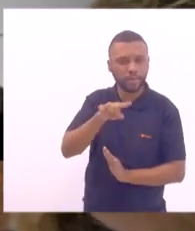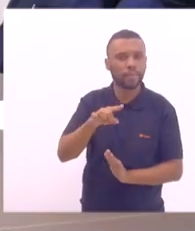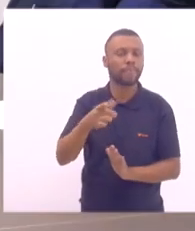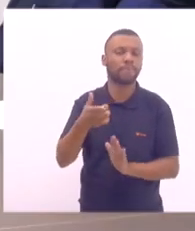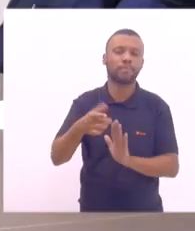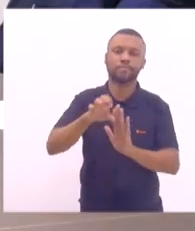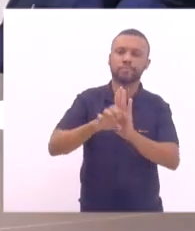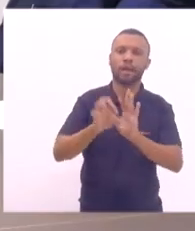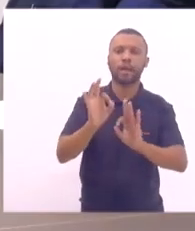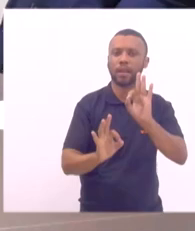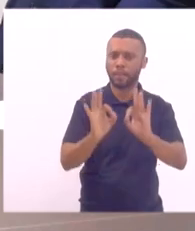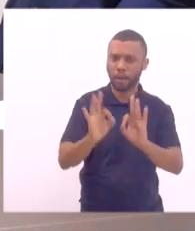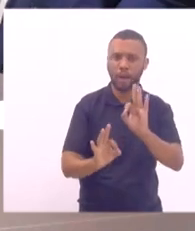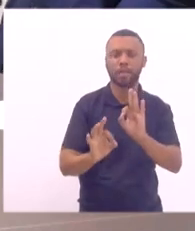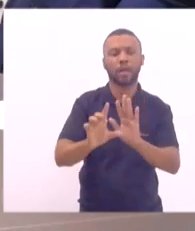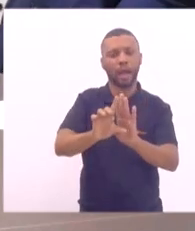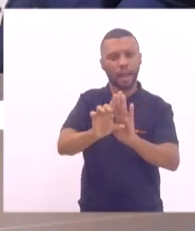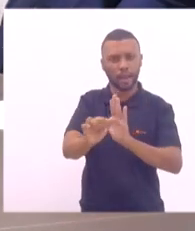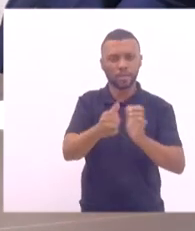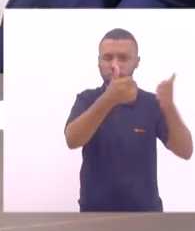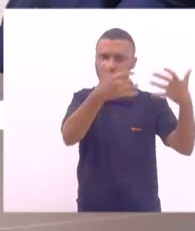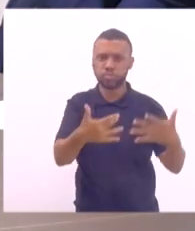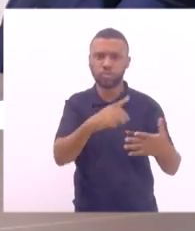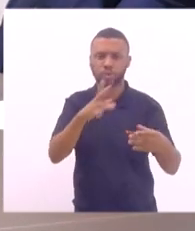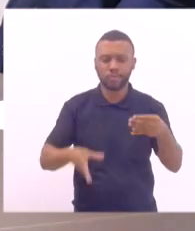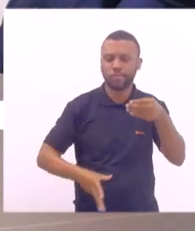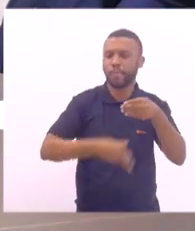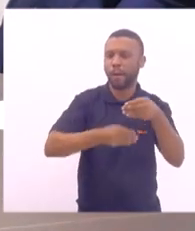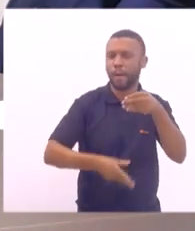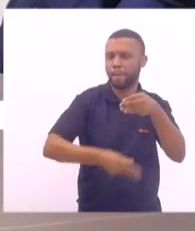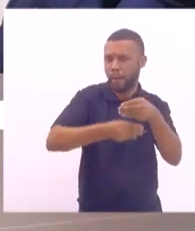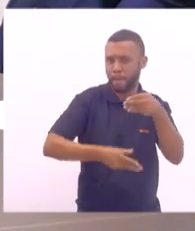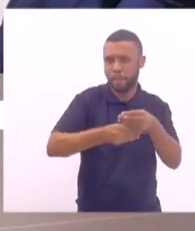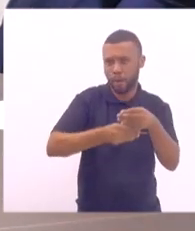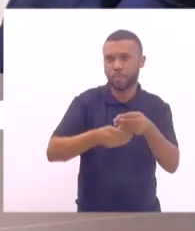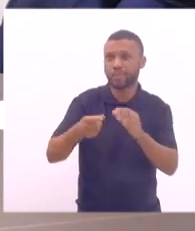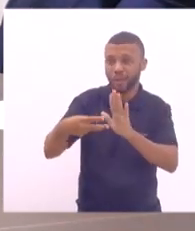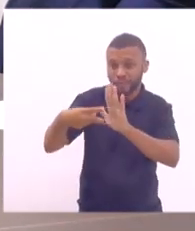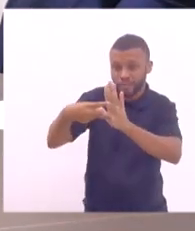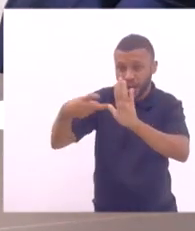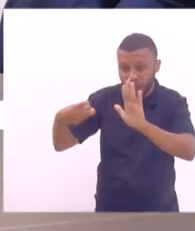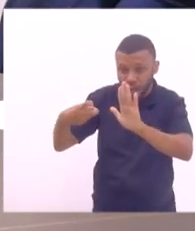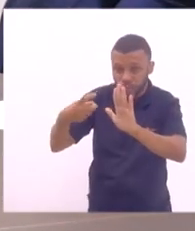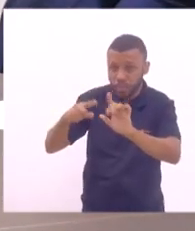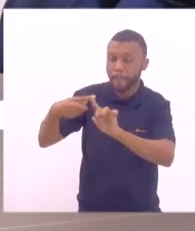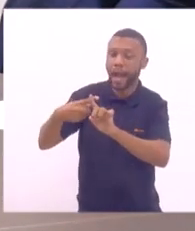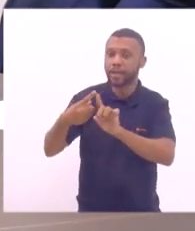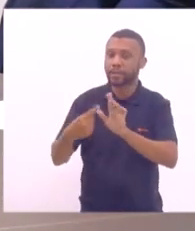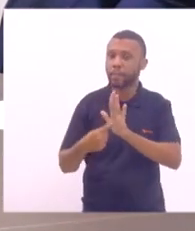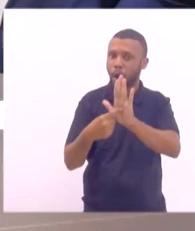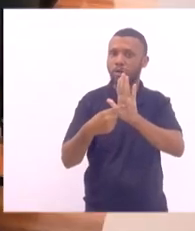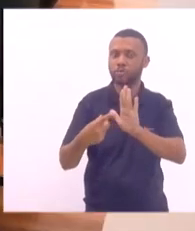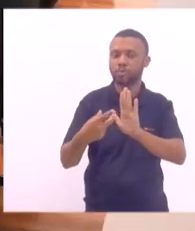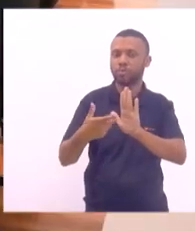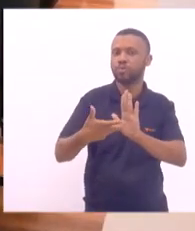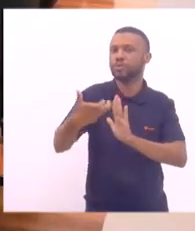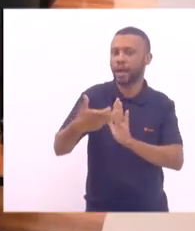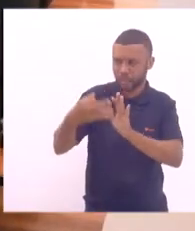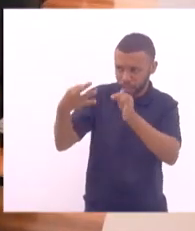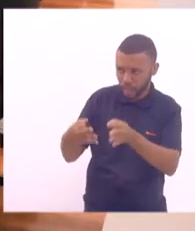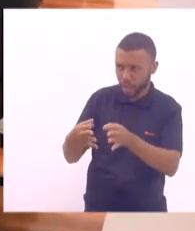emenda à lei para que a gente possa então, fazer a mesma fonte então, de custeio. Peraí, mas então derruba o veto e faz o destaque, é isso? É. Derruba o veto e faz o destaque.